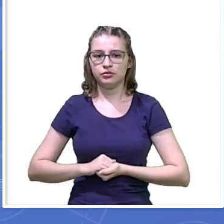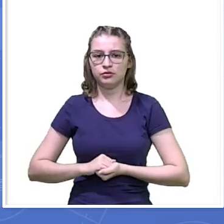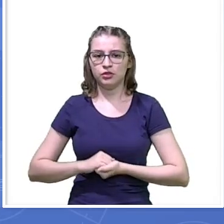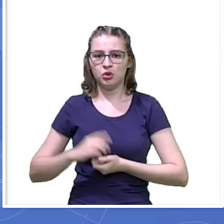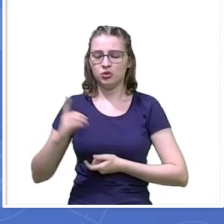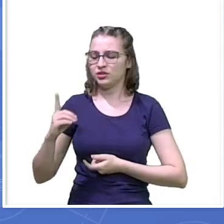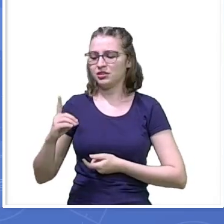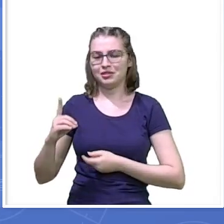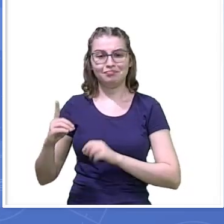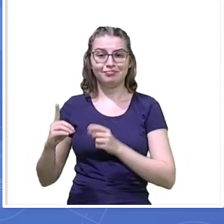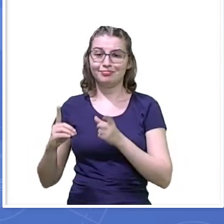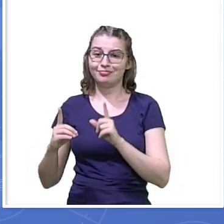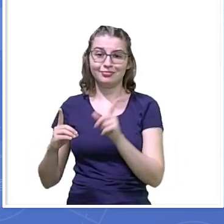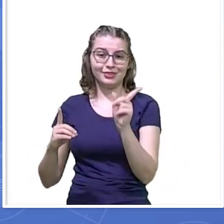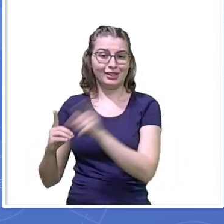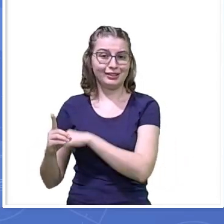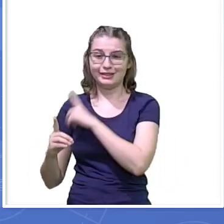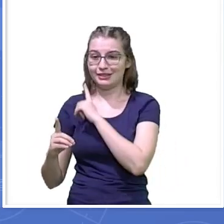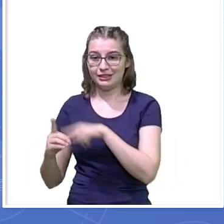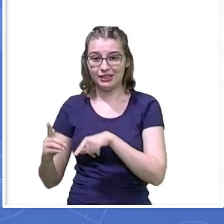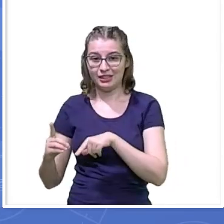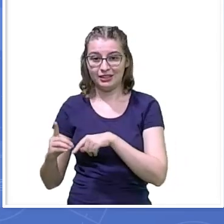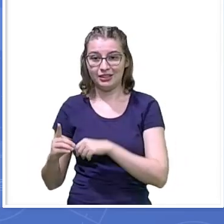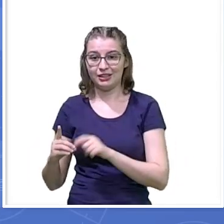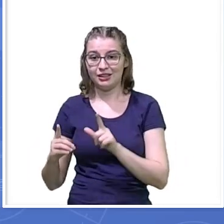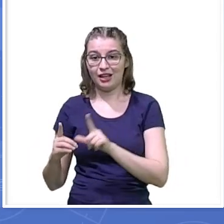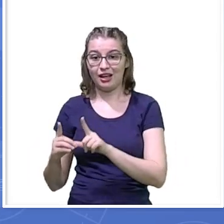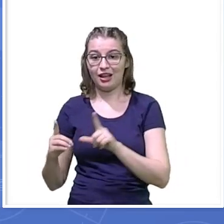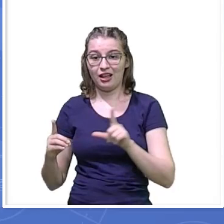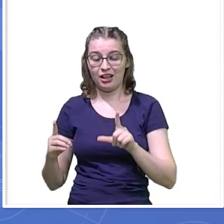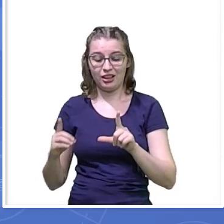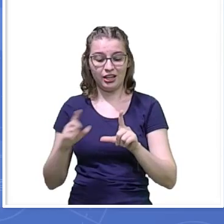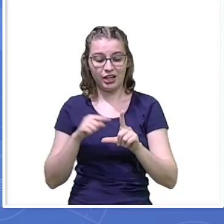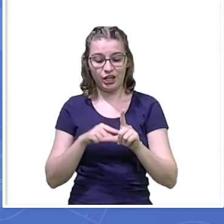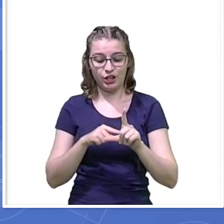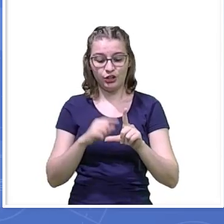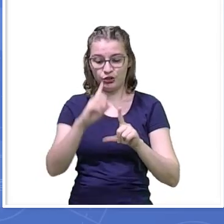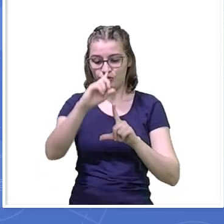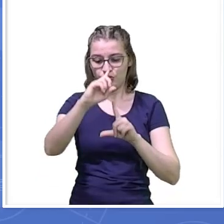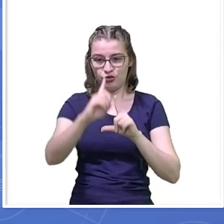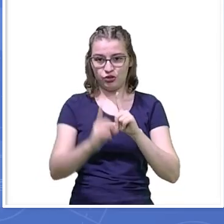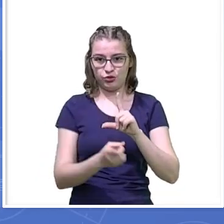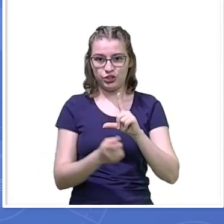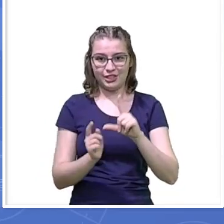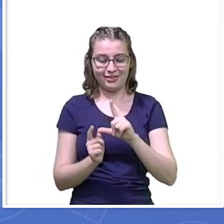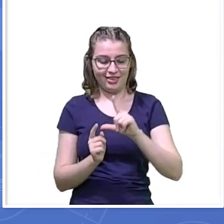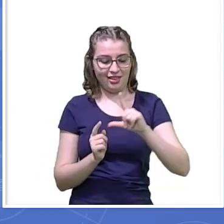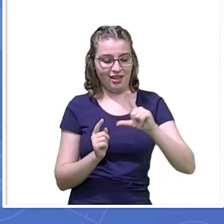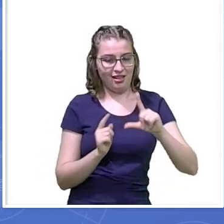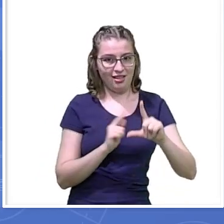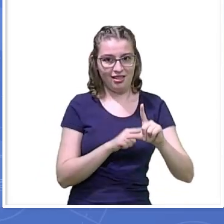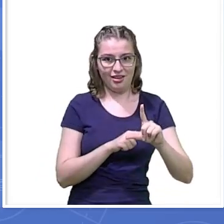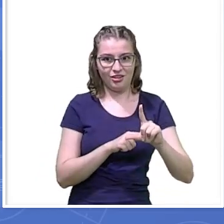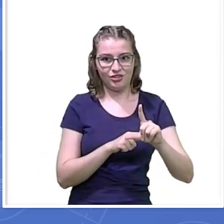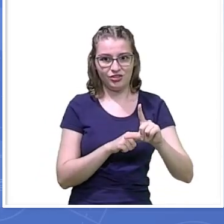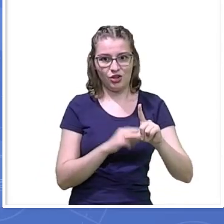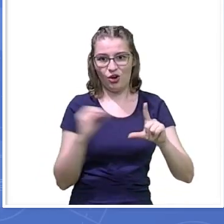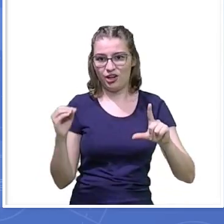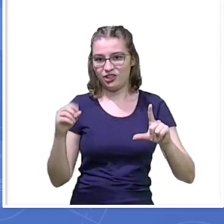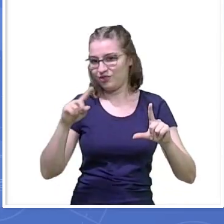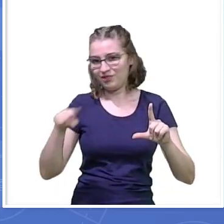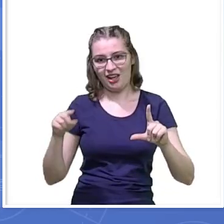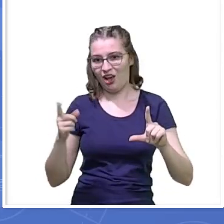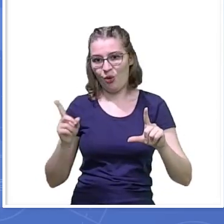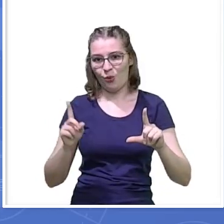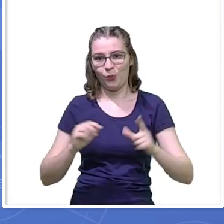está no hemisfério oriental, está a leste do meridiano de Greenwich. Então essa é